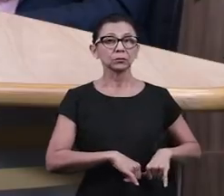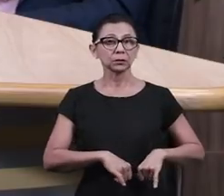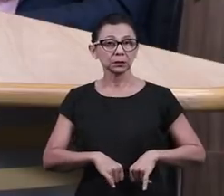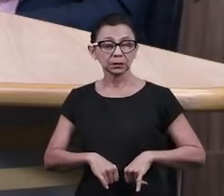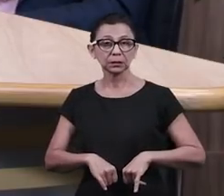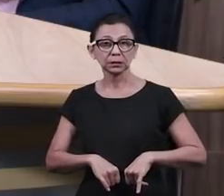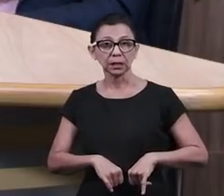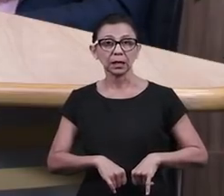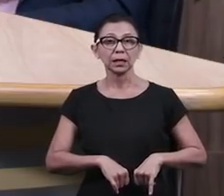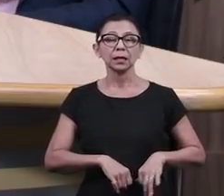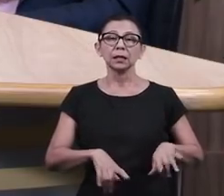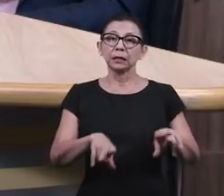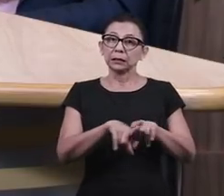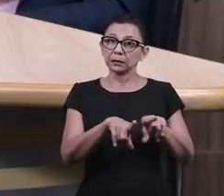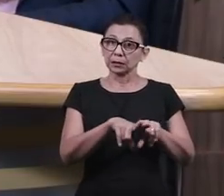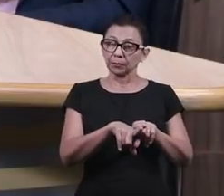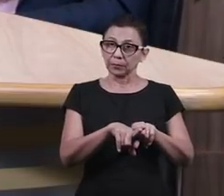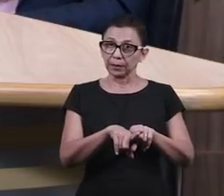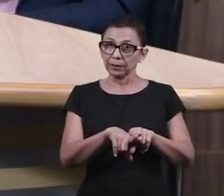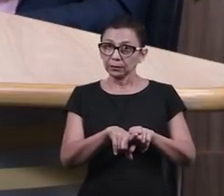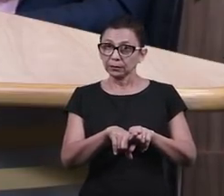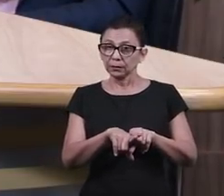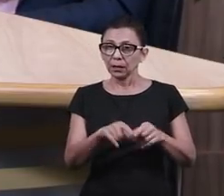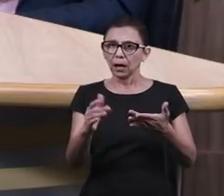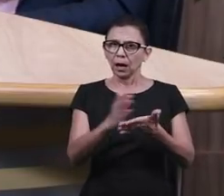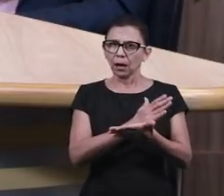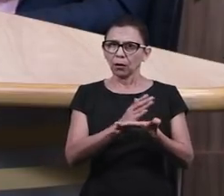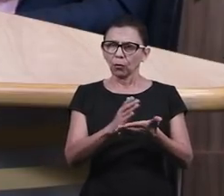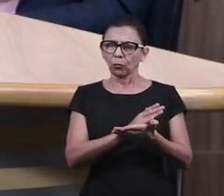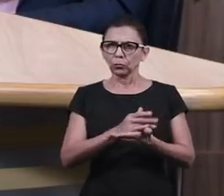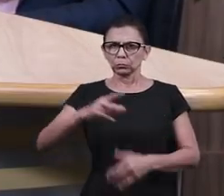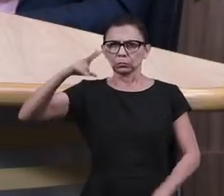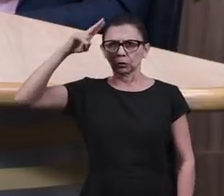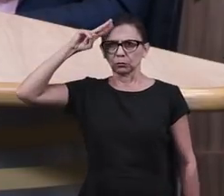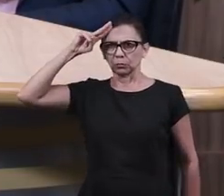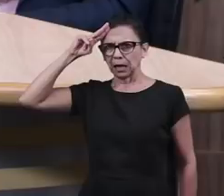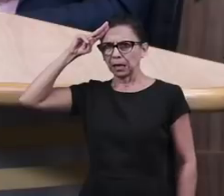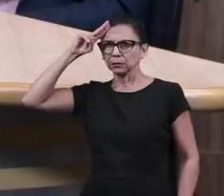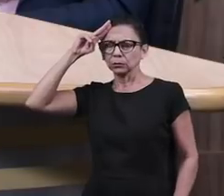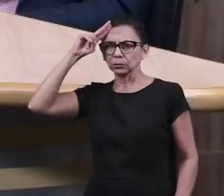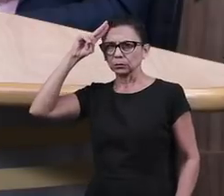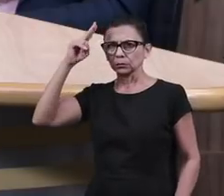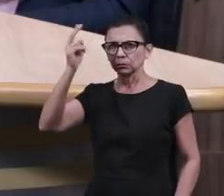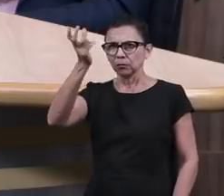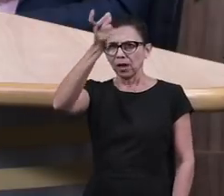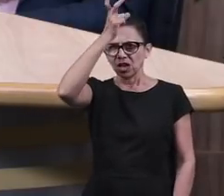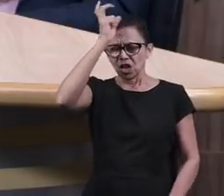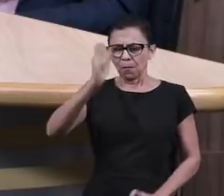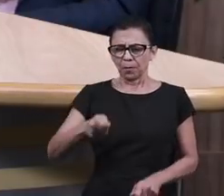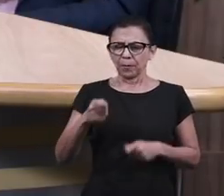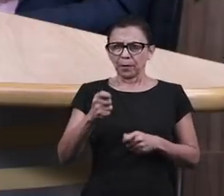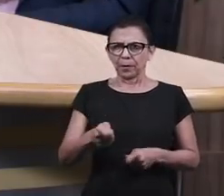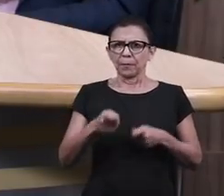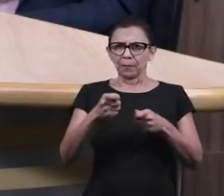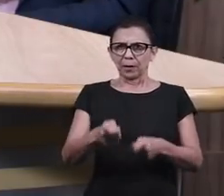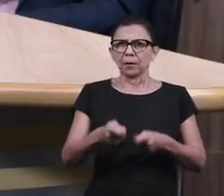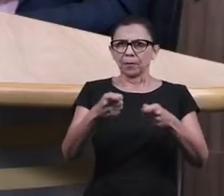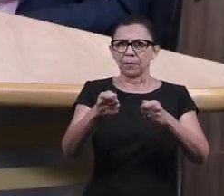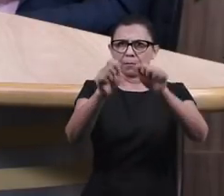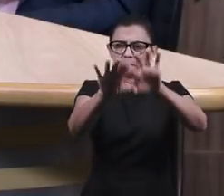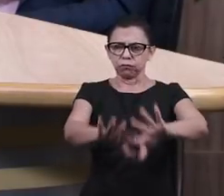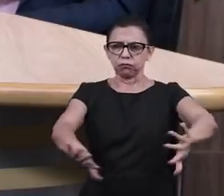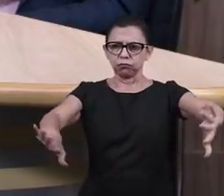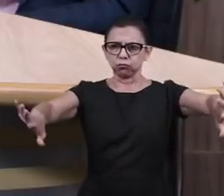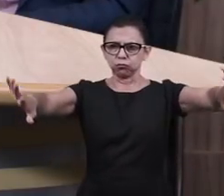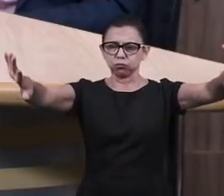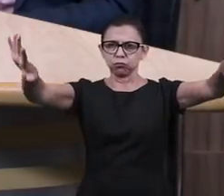ou no juízo, né, do primogênito, ficam com o pranto e a tristeza, enfim. Tem uma parte muito forte